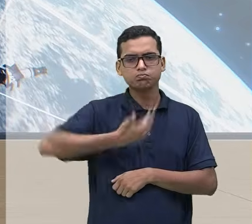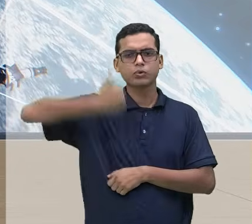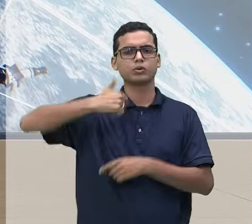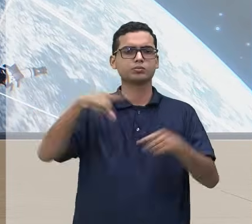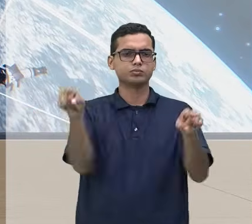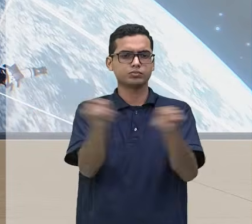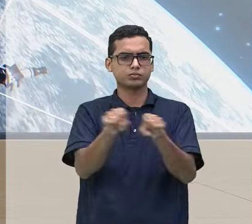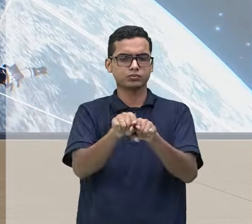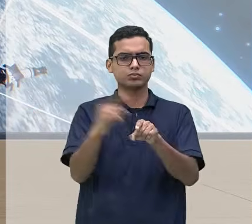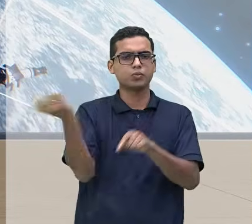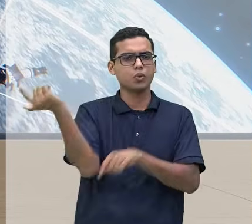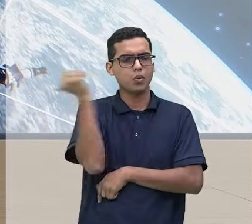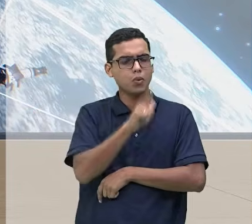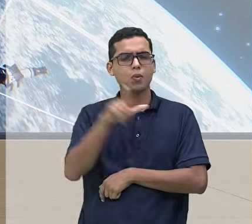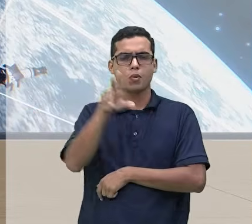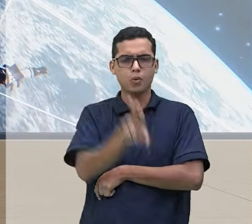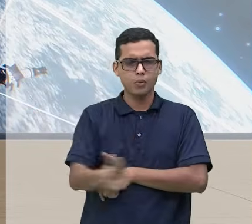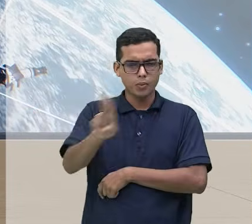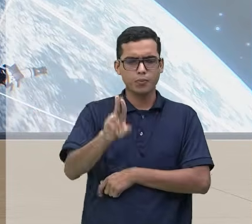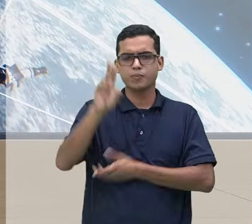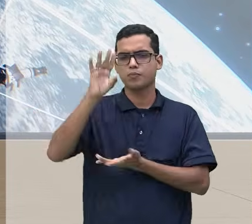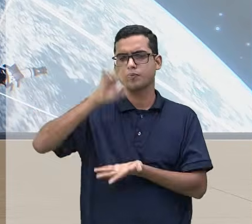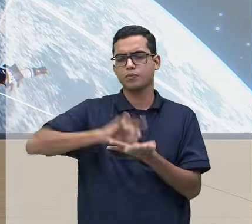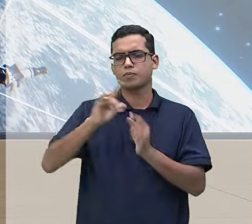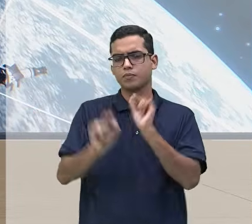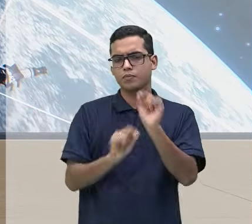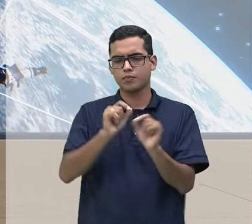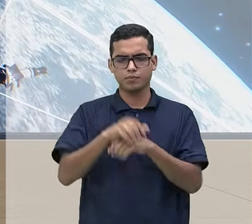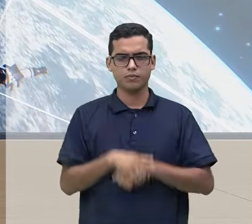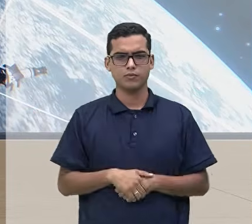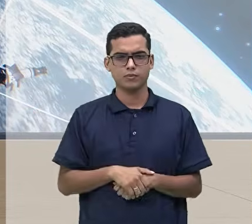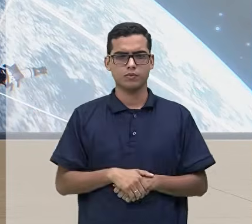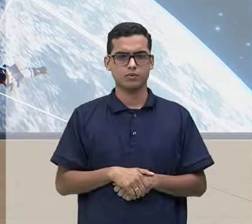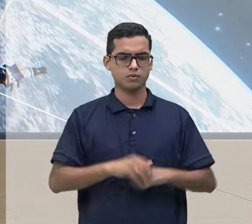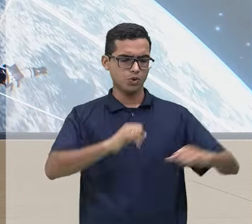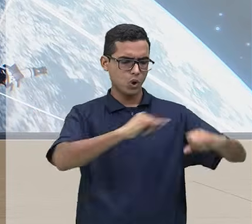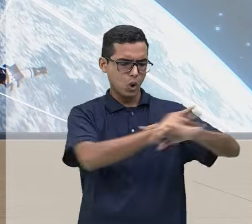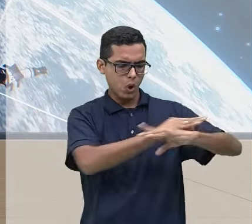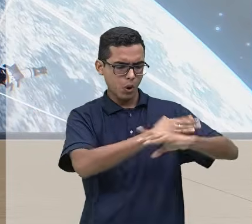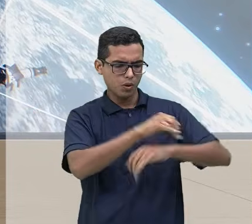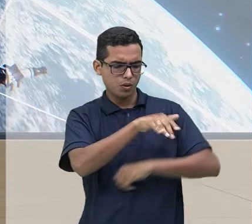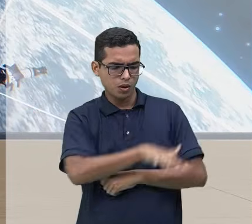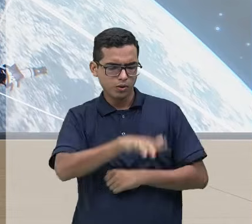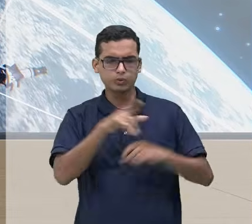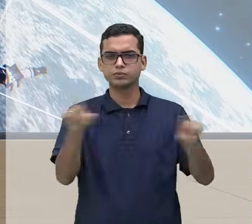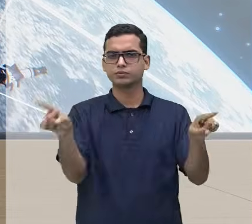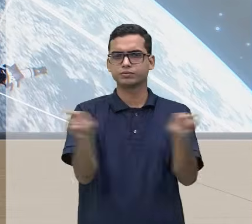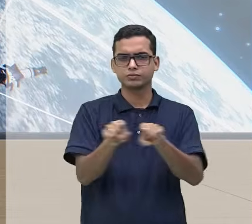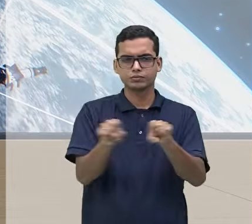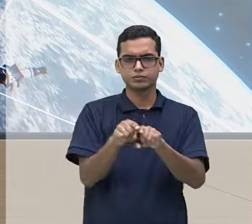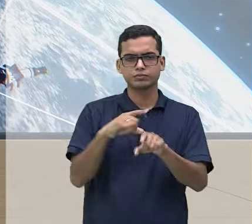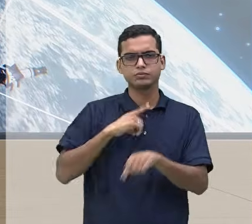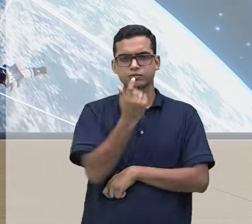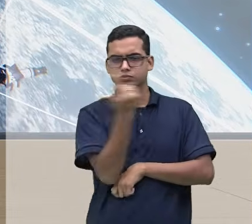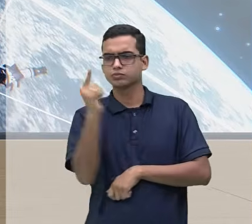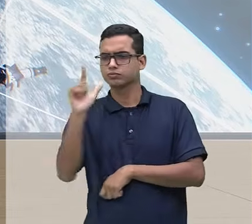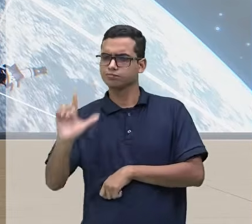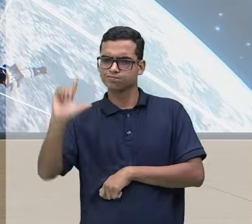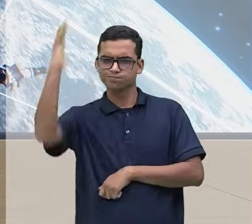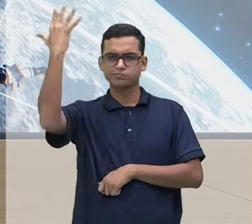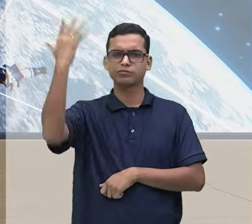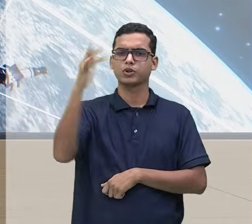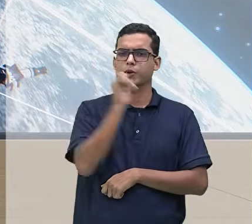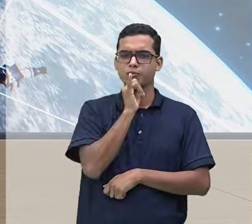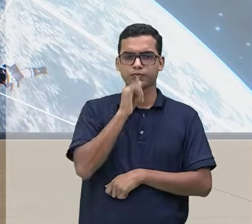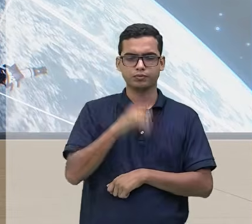facilitando os deslocamentos tanto para aí a área das cidades, né, quanto entre outras situações. Por